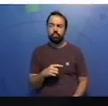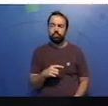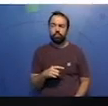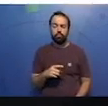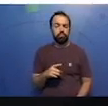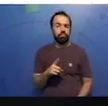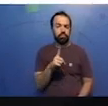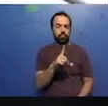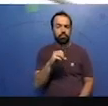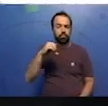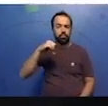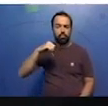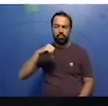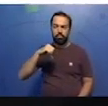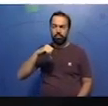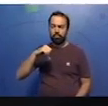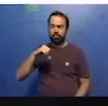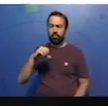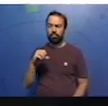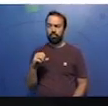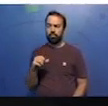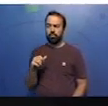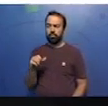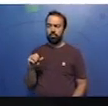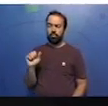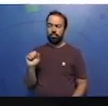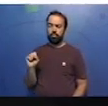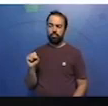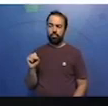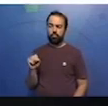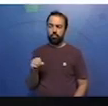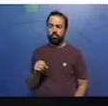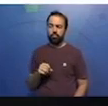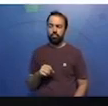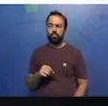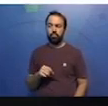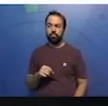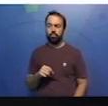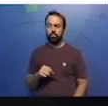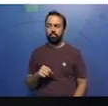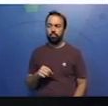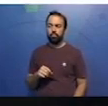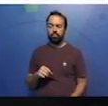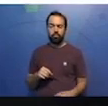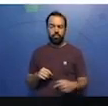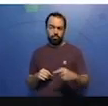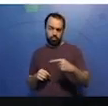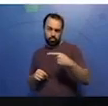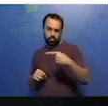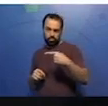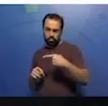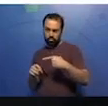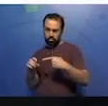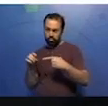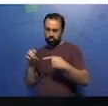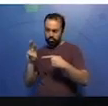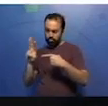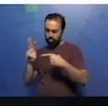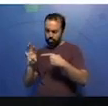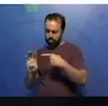19 segundos. Reparem que está bem pertinho do 4, mas ainda não chegou. Tá vendo? 1 minutinho a menos para